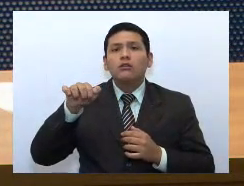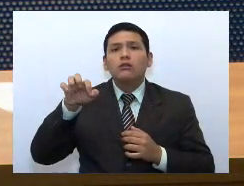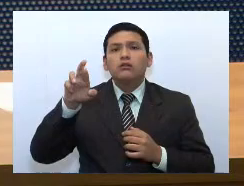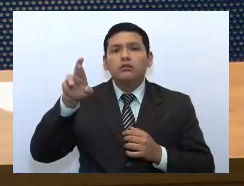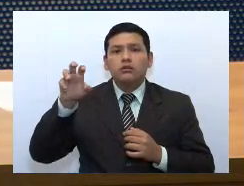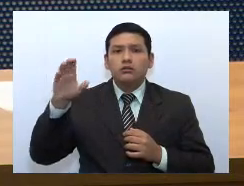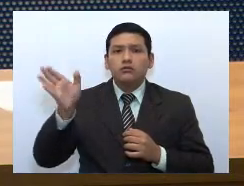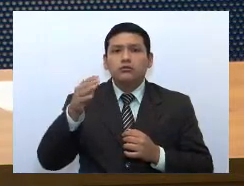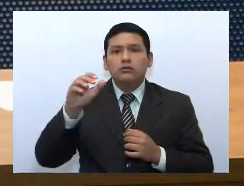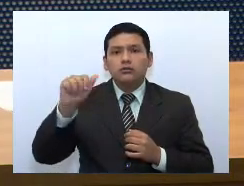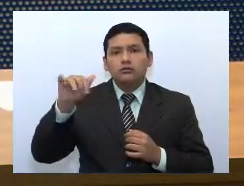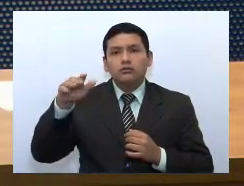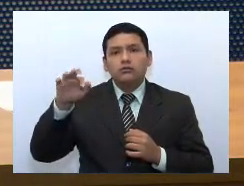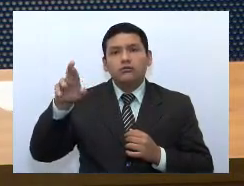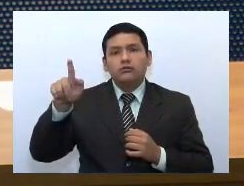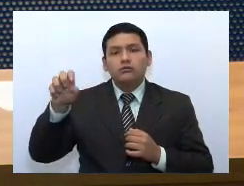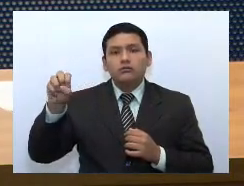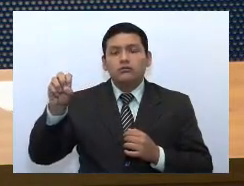Oliveira.